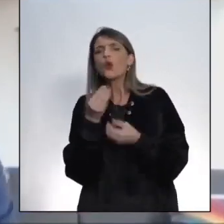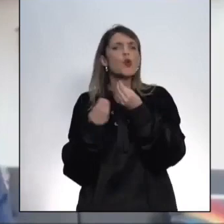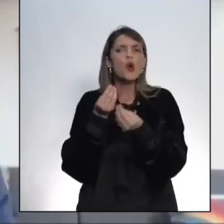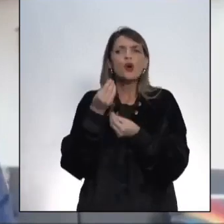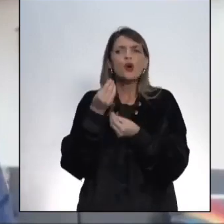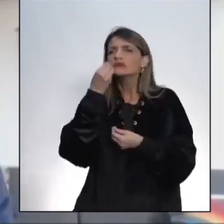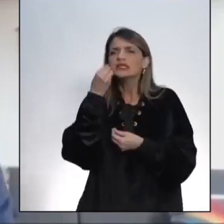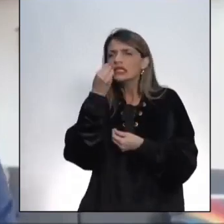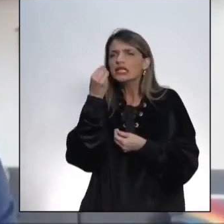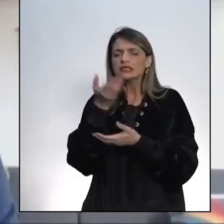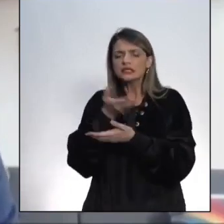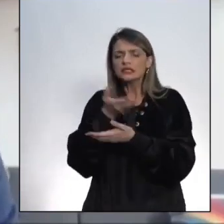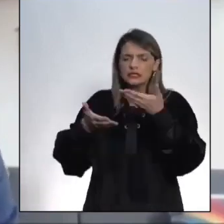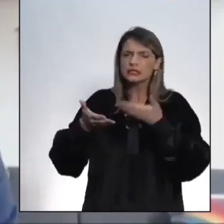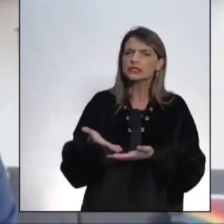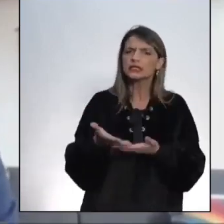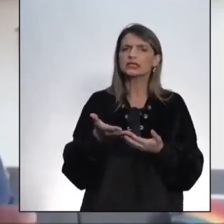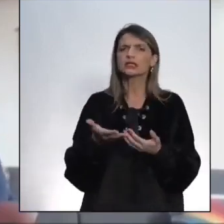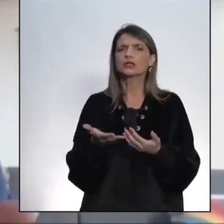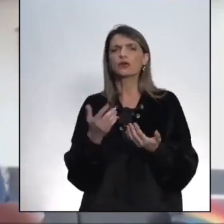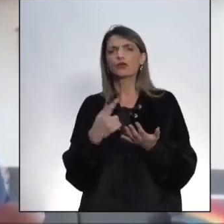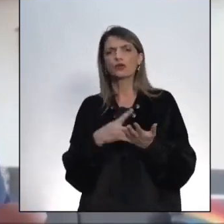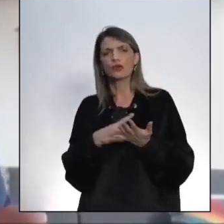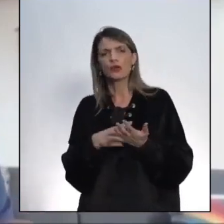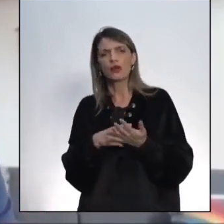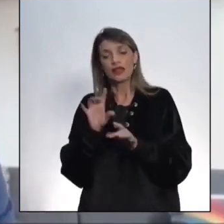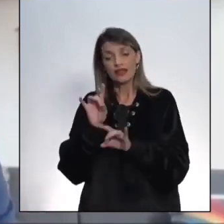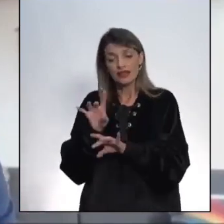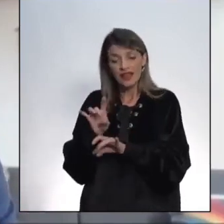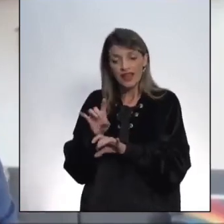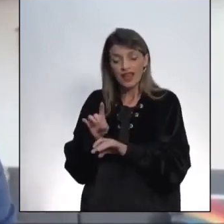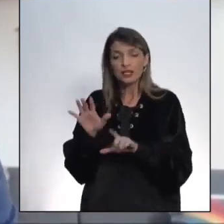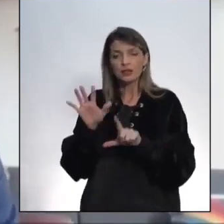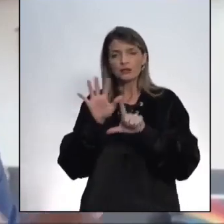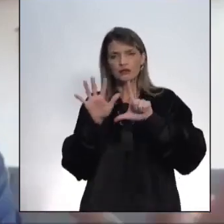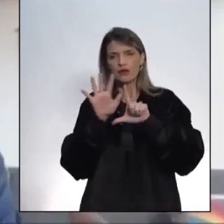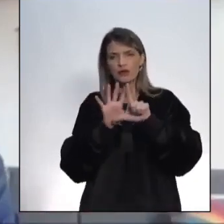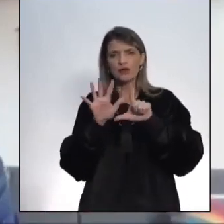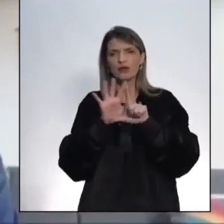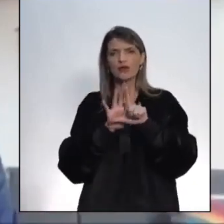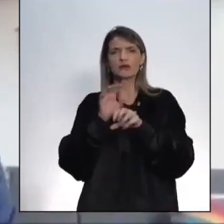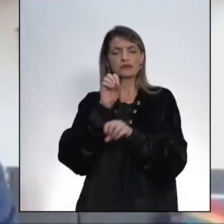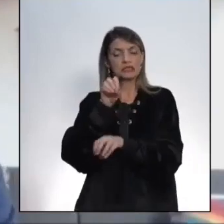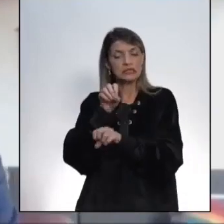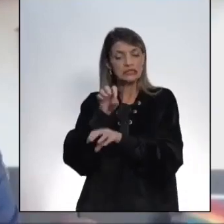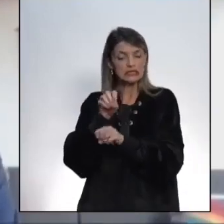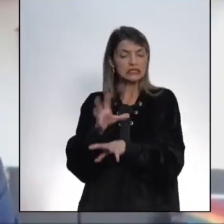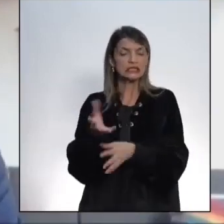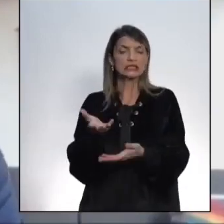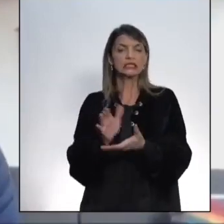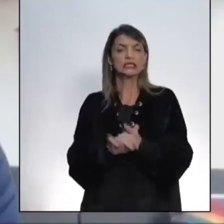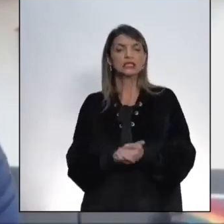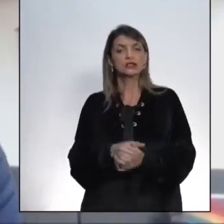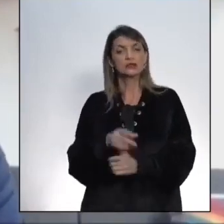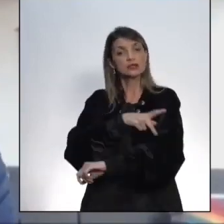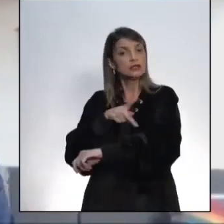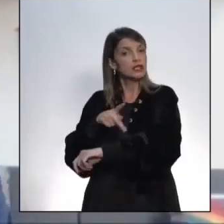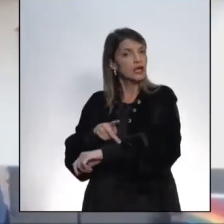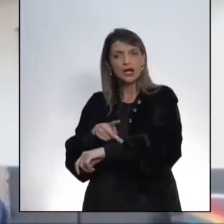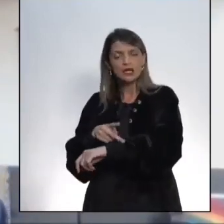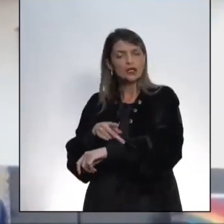foi a interação no nível técnico com a plataforma? Como é que foi no nível pedagógico? E como é que você está?